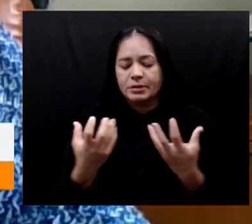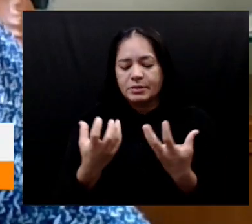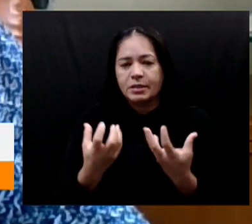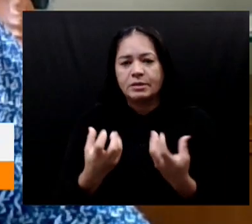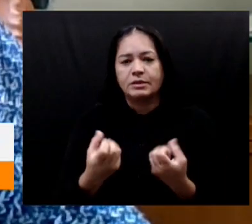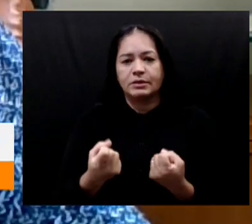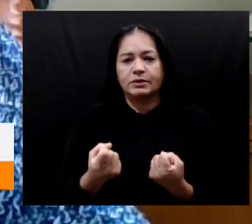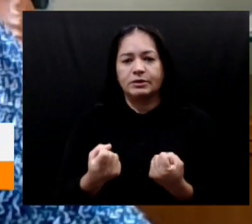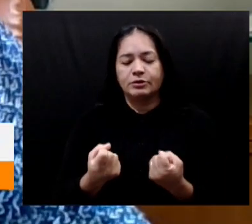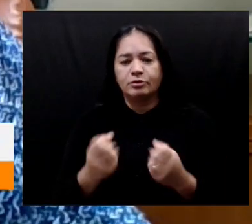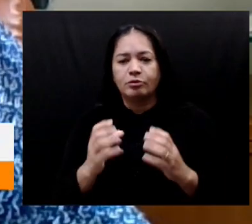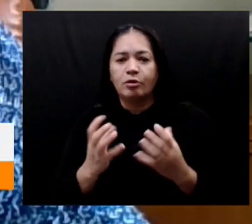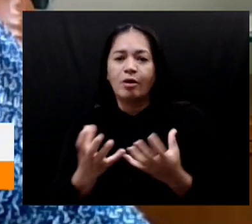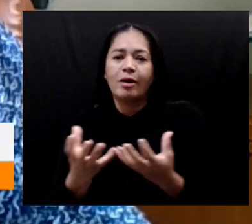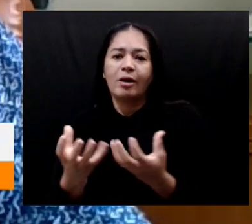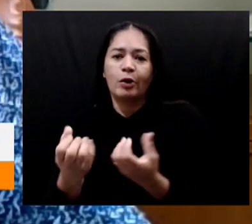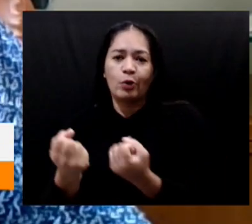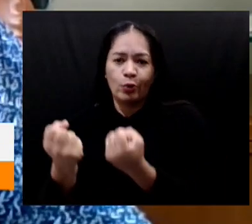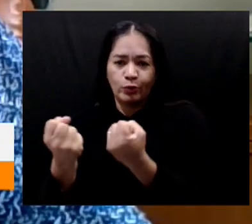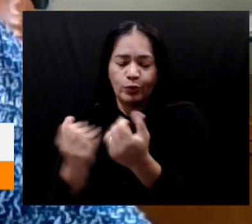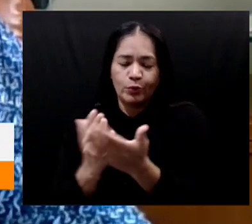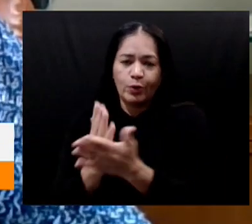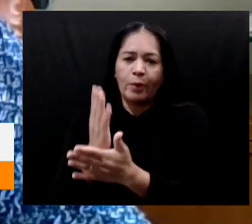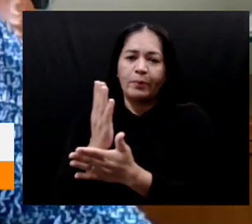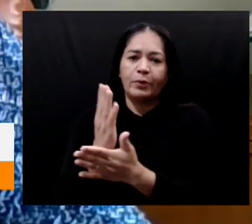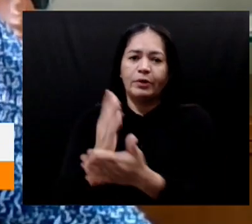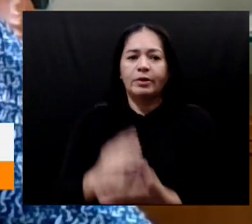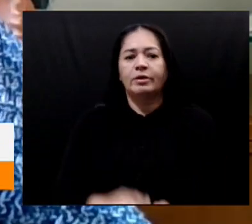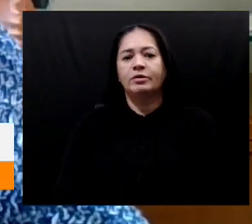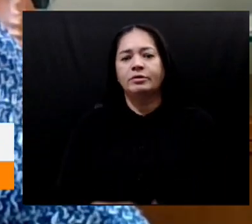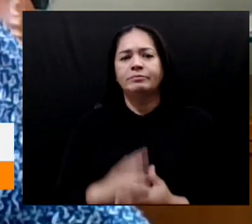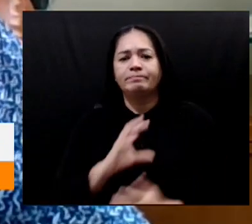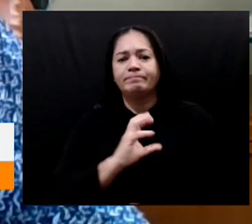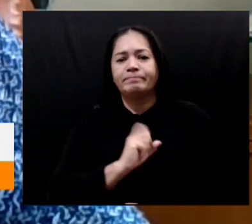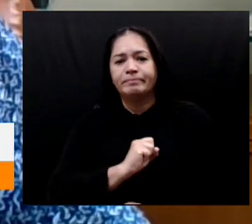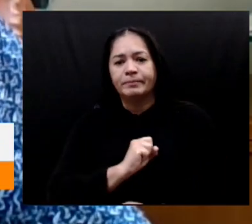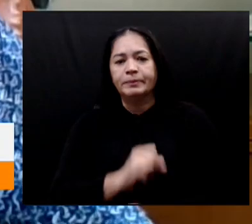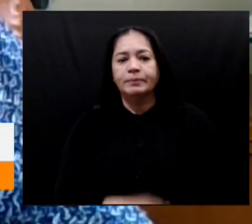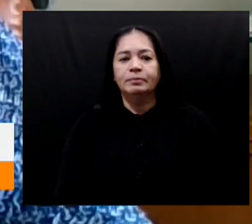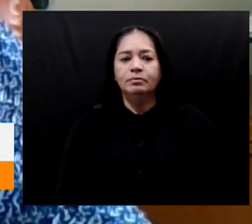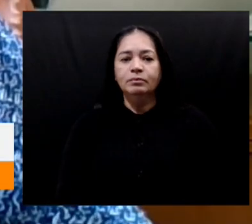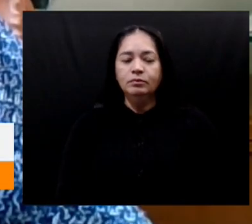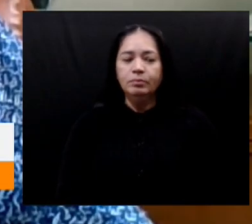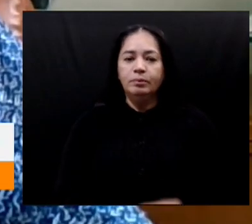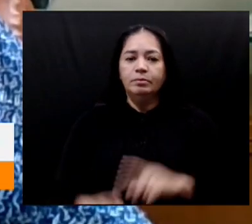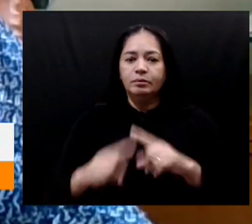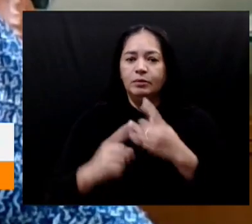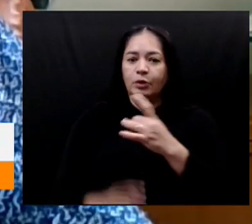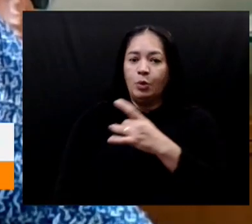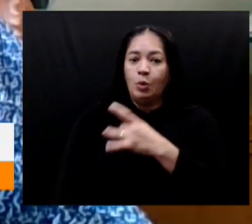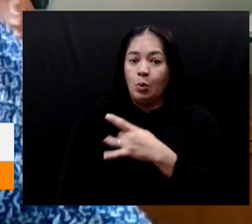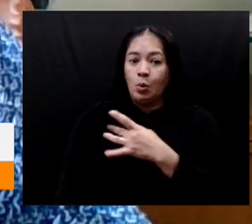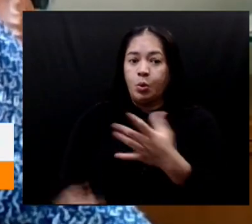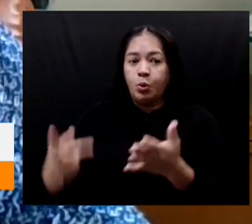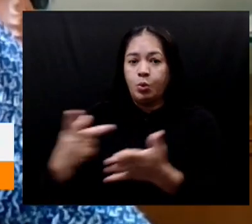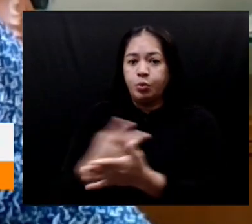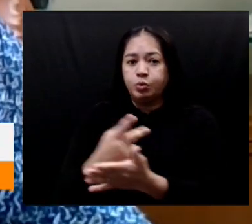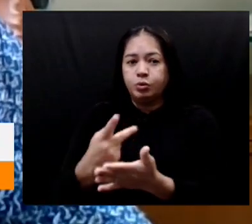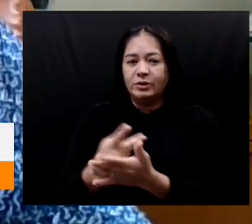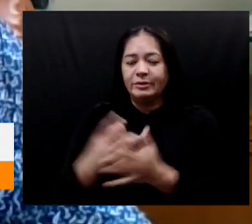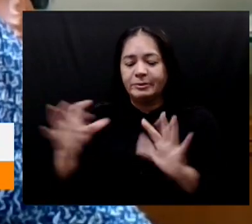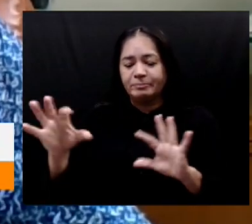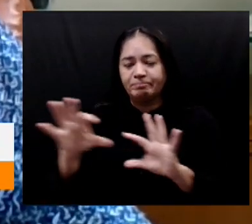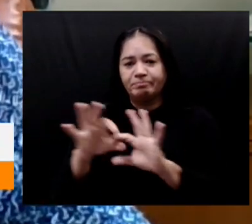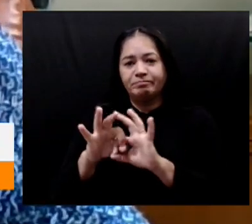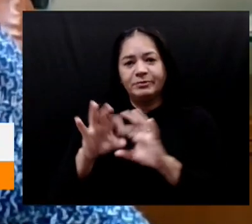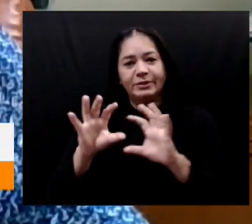acolhido, aprovado, amado. E o medo do fracasso está muito vinculado a isso, porque quem me